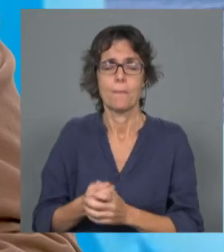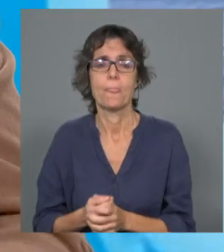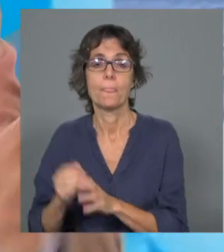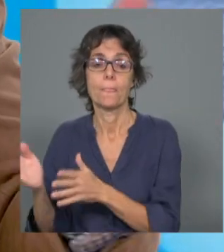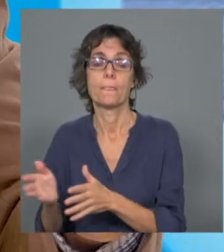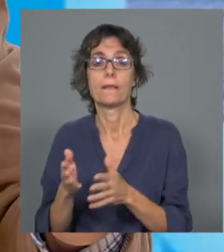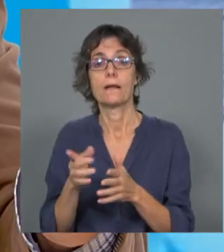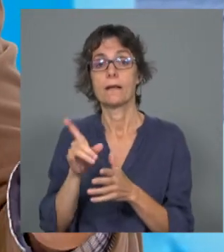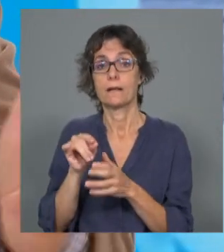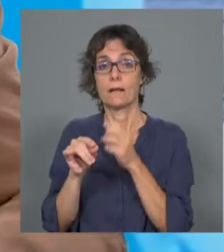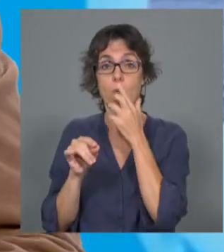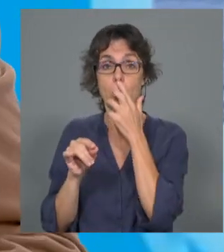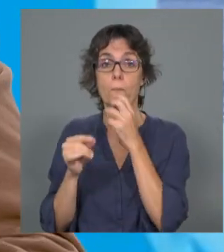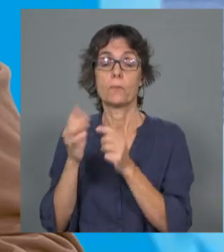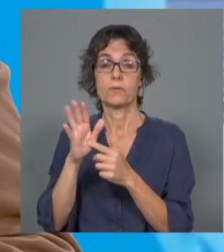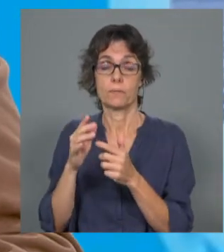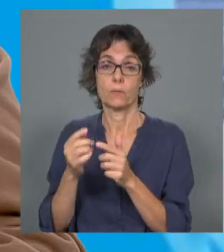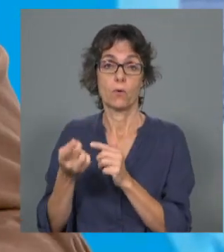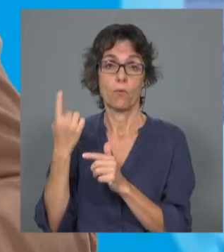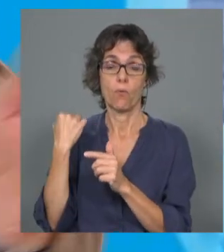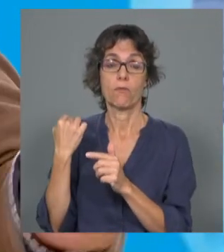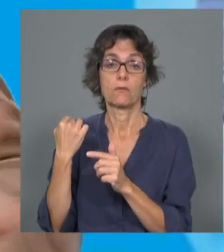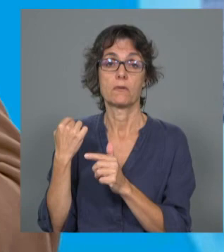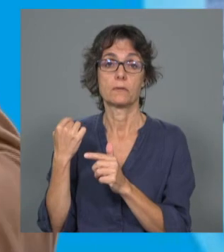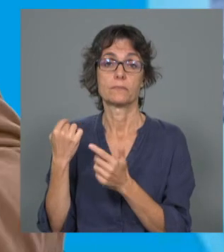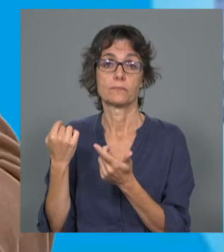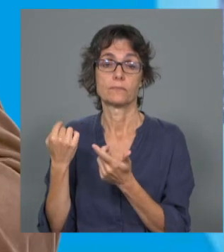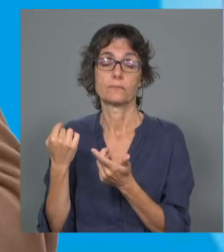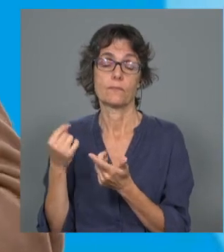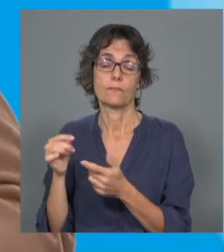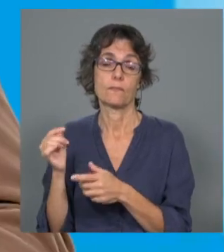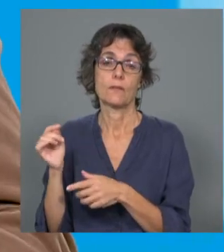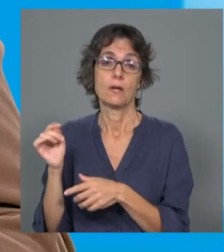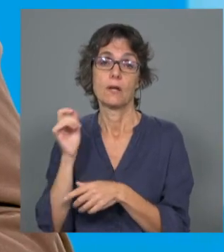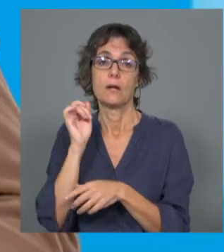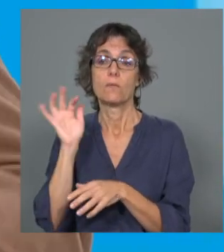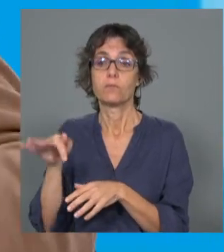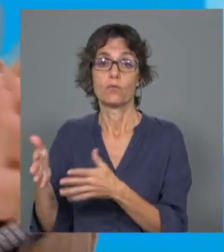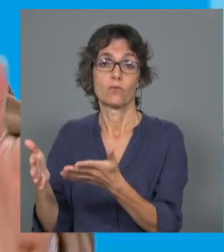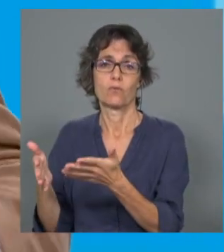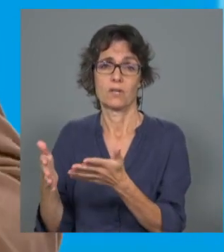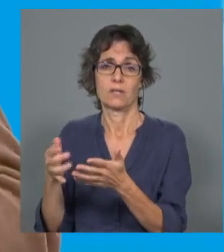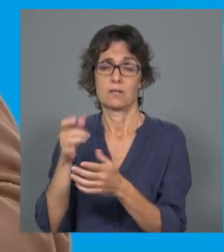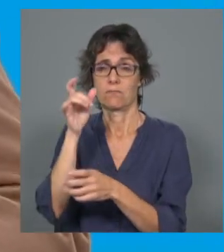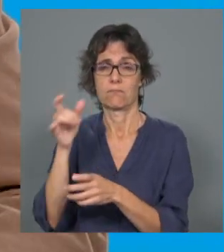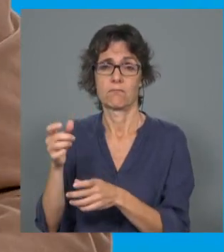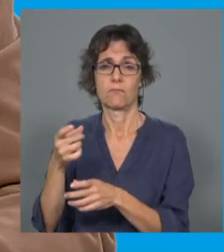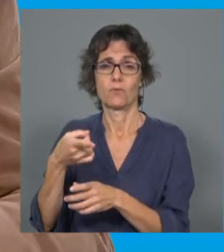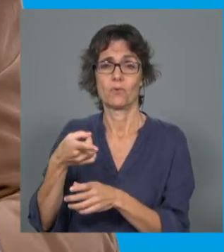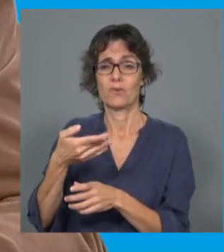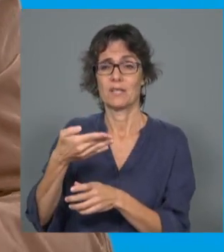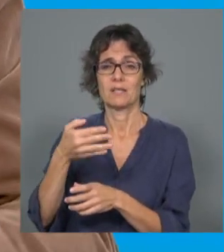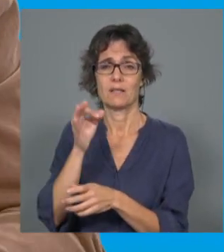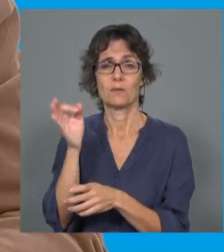os referentes que terminaram ontem, não é? Que são uma paródia, não é? Ninguém leva a sério. Referentes com 97%